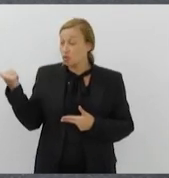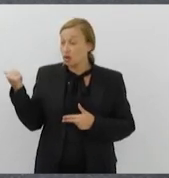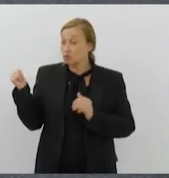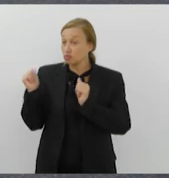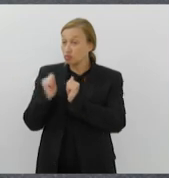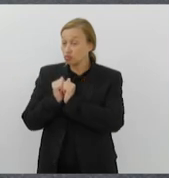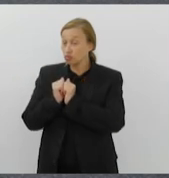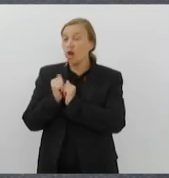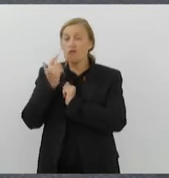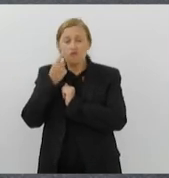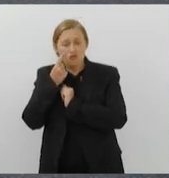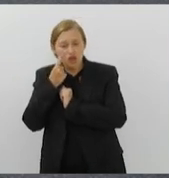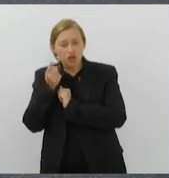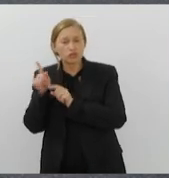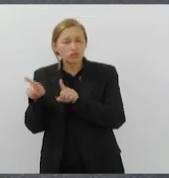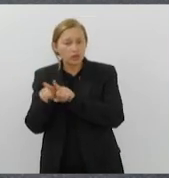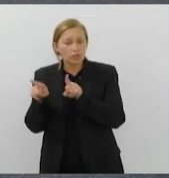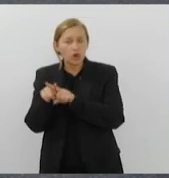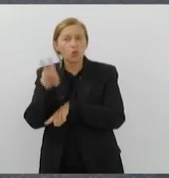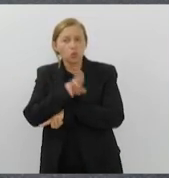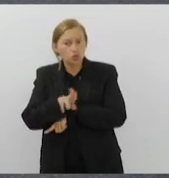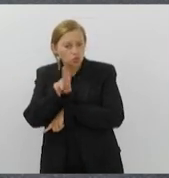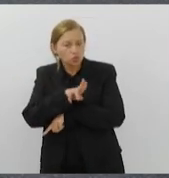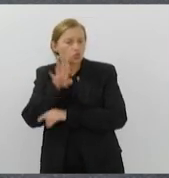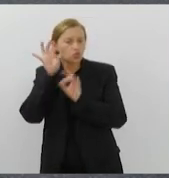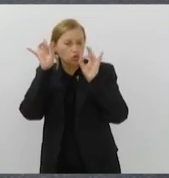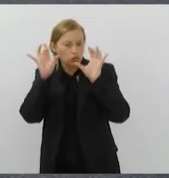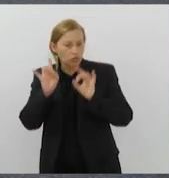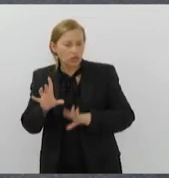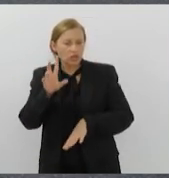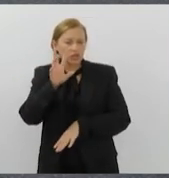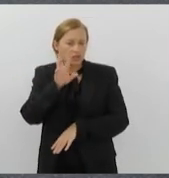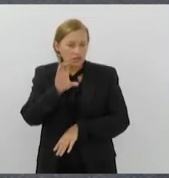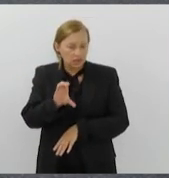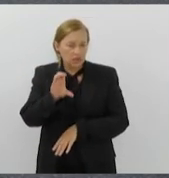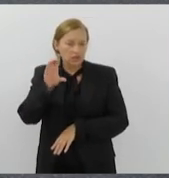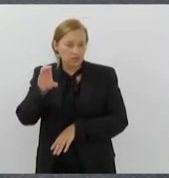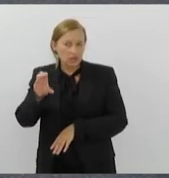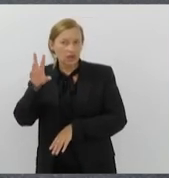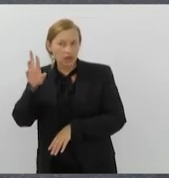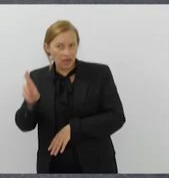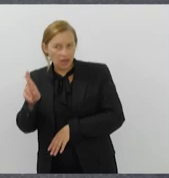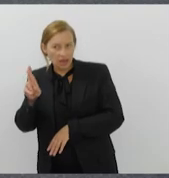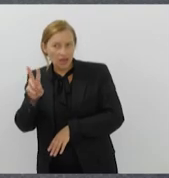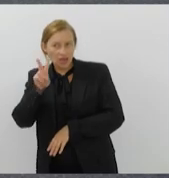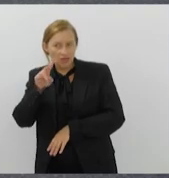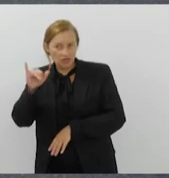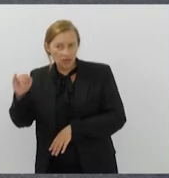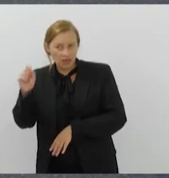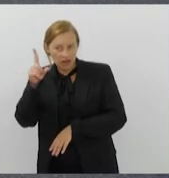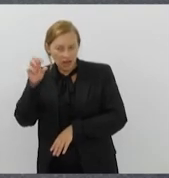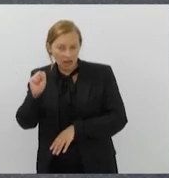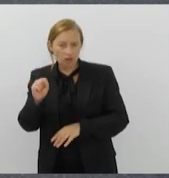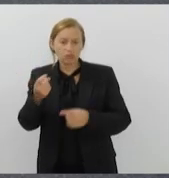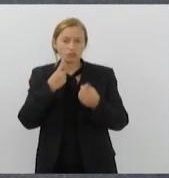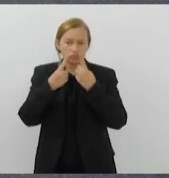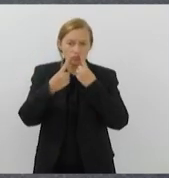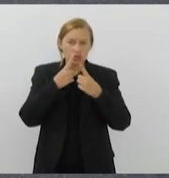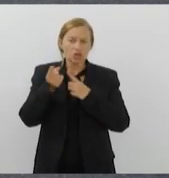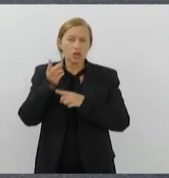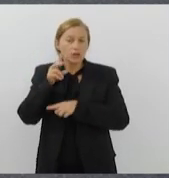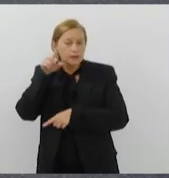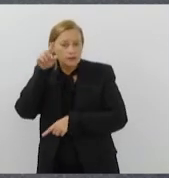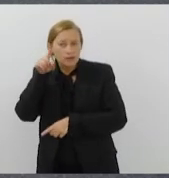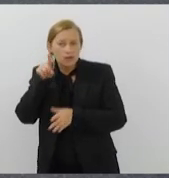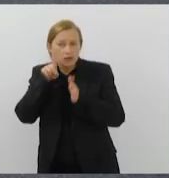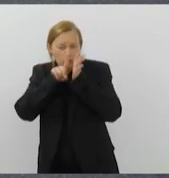porque vejo também, como usuário em especial da CCR Via Lagos, que há de se haver uma investigação.